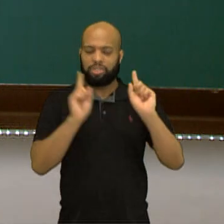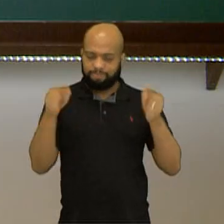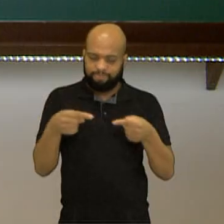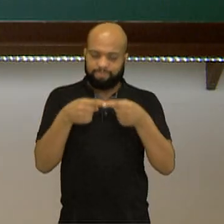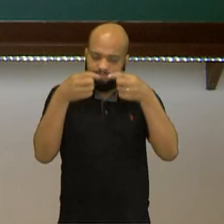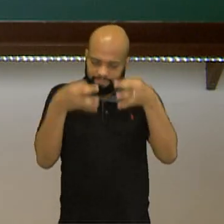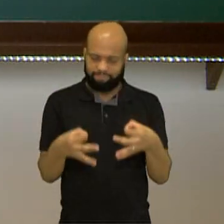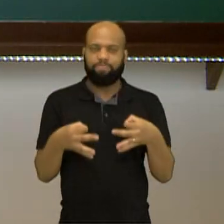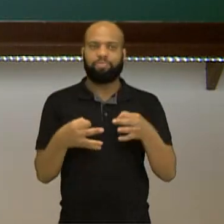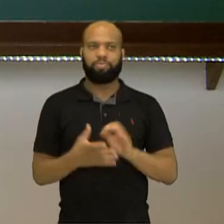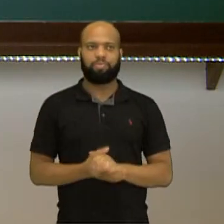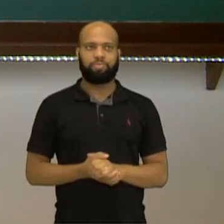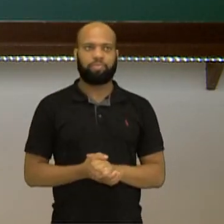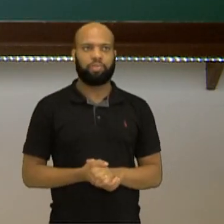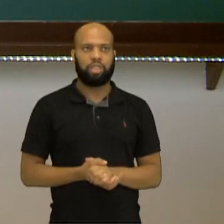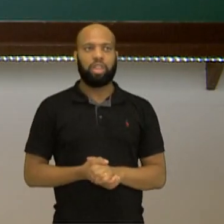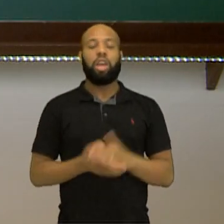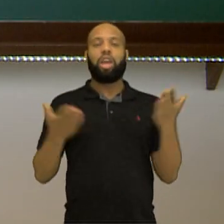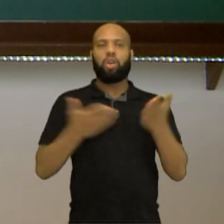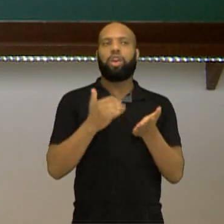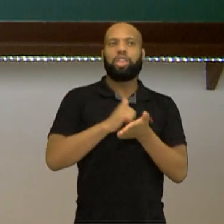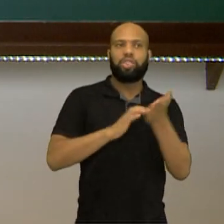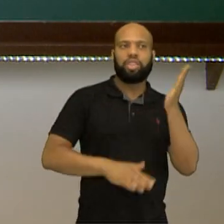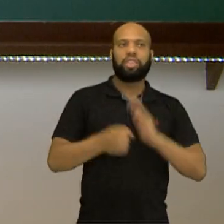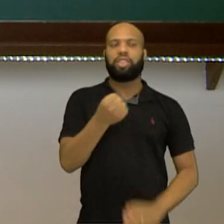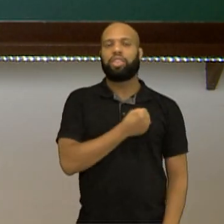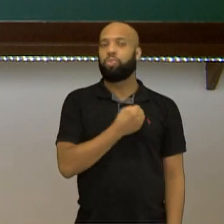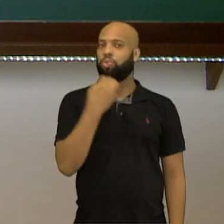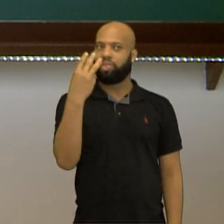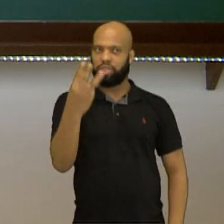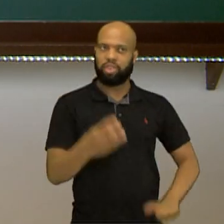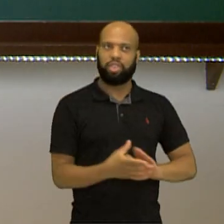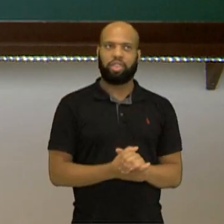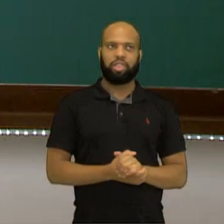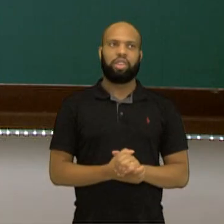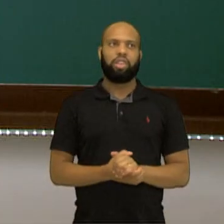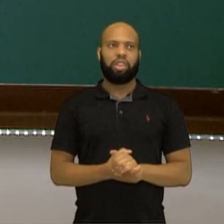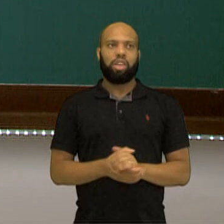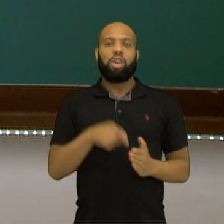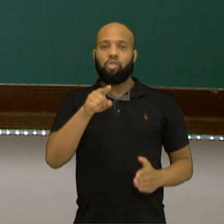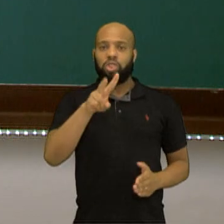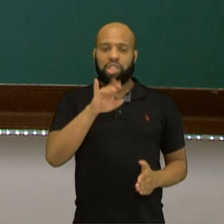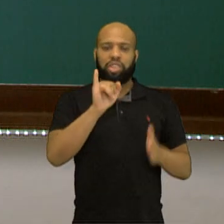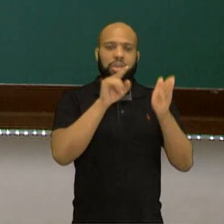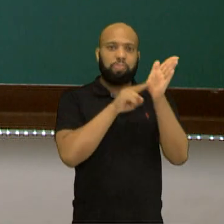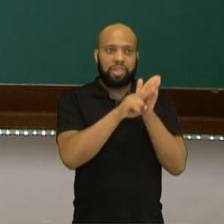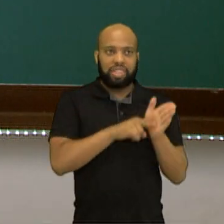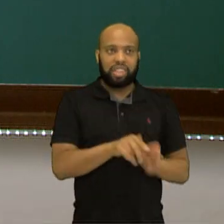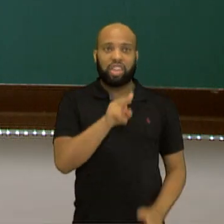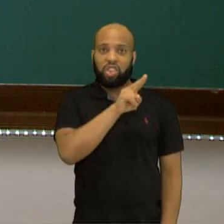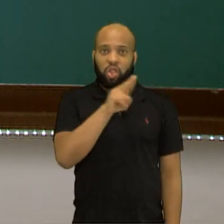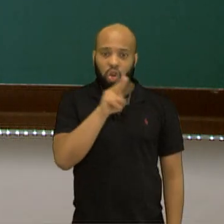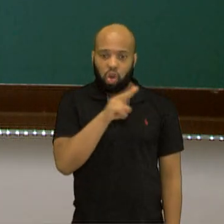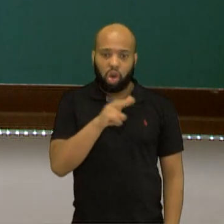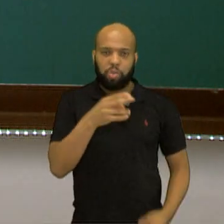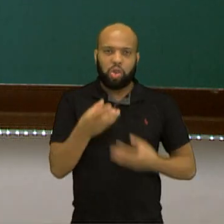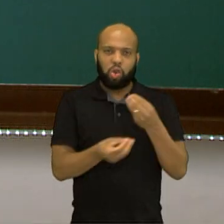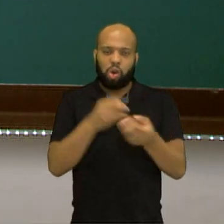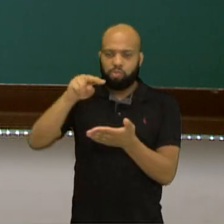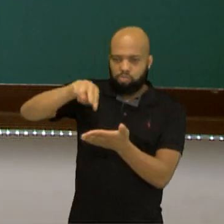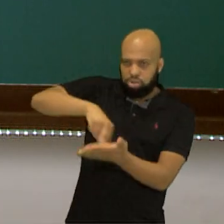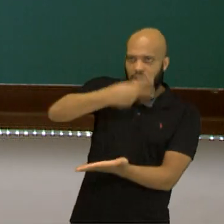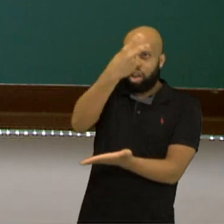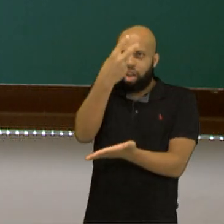específica para a prática. Daí a gente vê o terceiro exercício. Pesquise os nomes das manobras